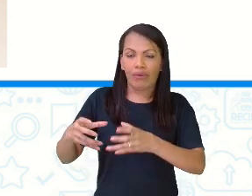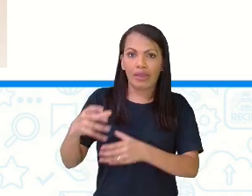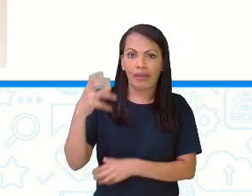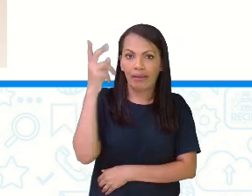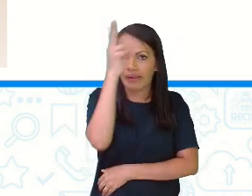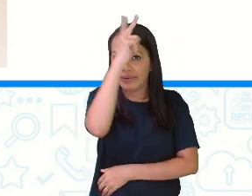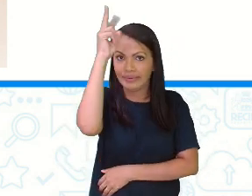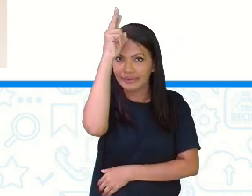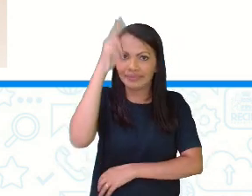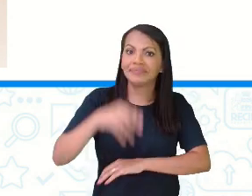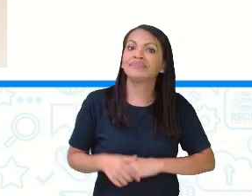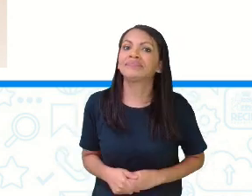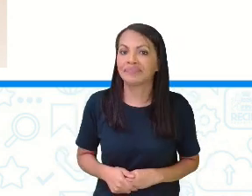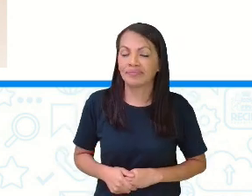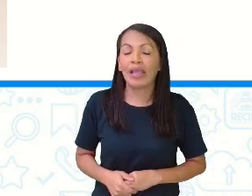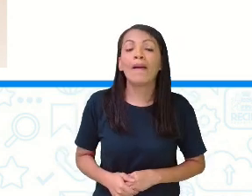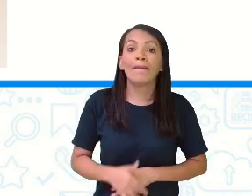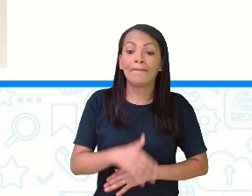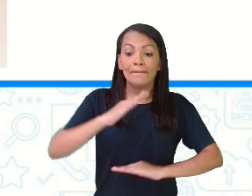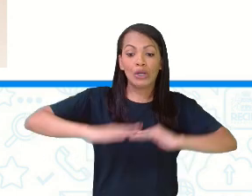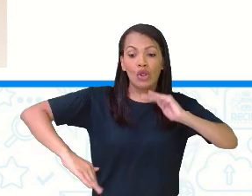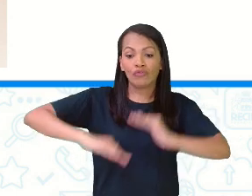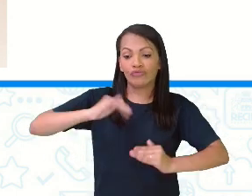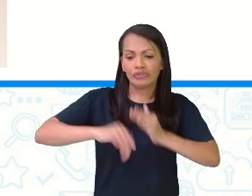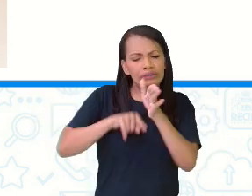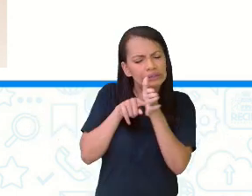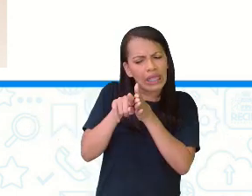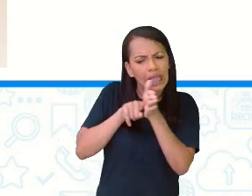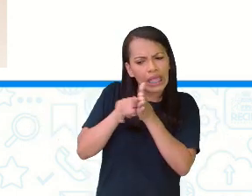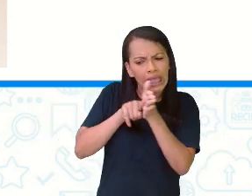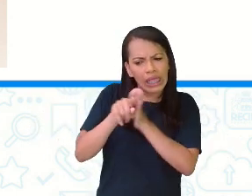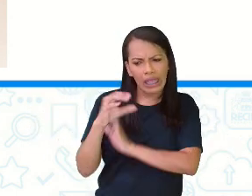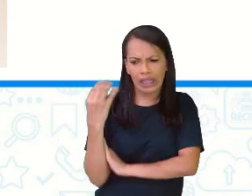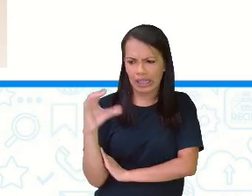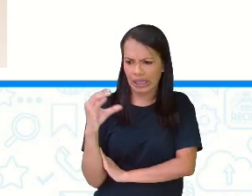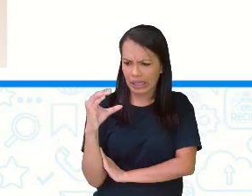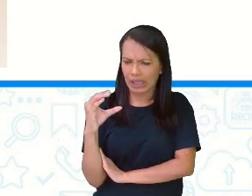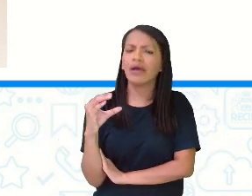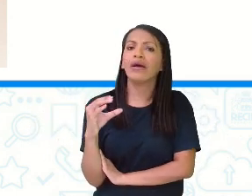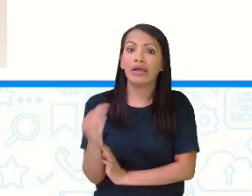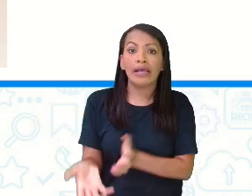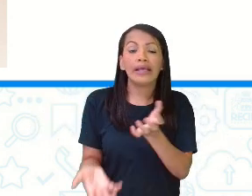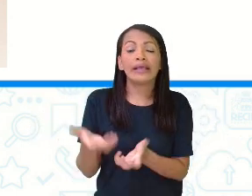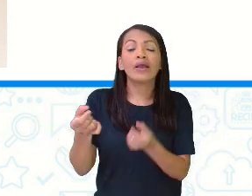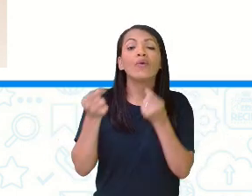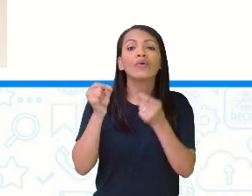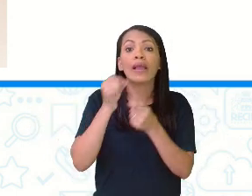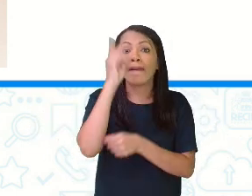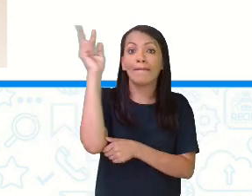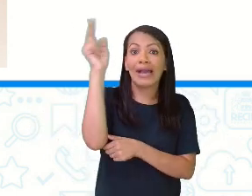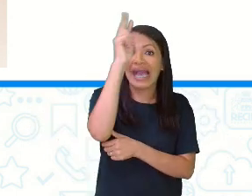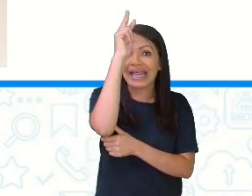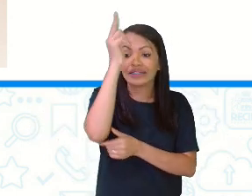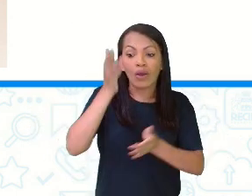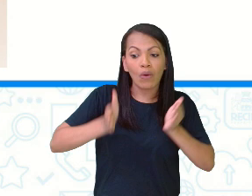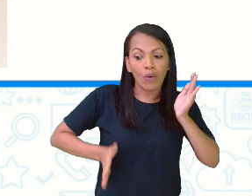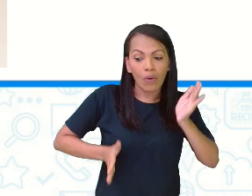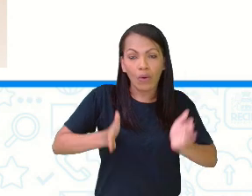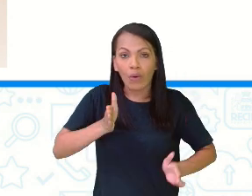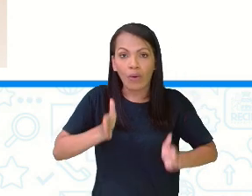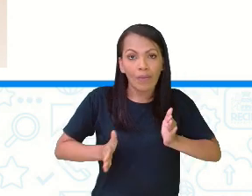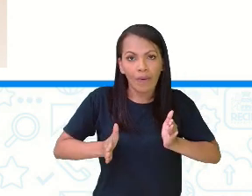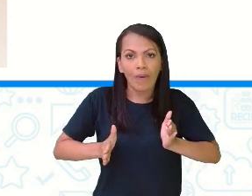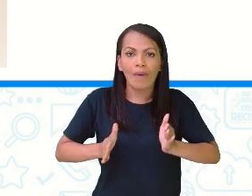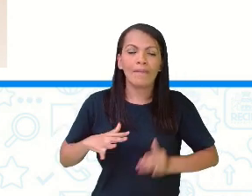só, cientistas apostam em baratas robôs para salvar vidas. Tá vendo?